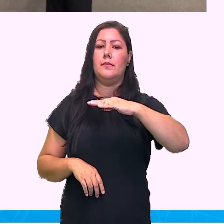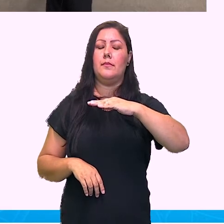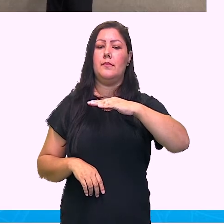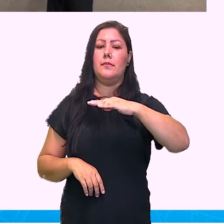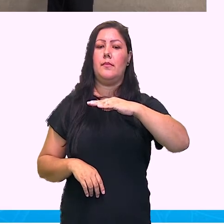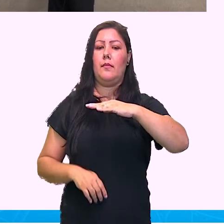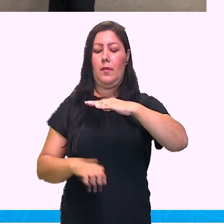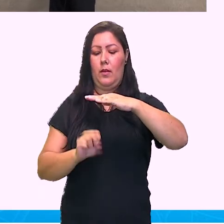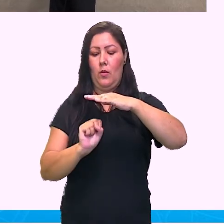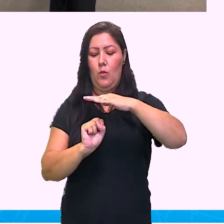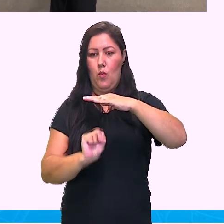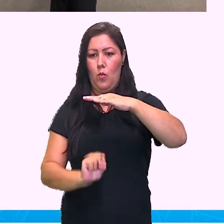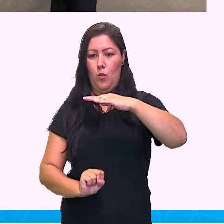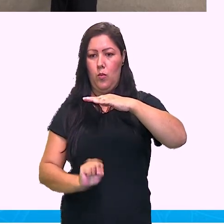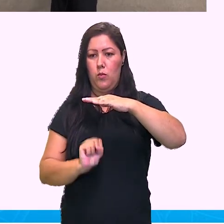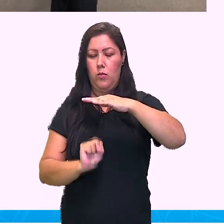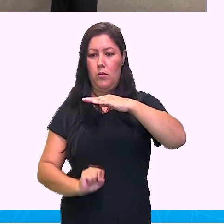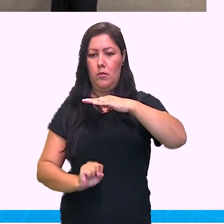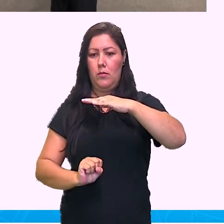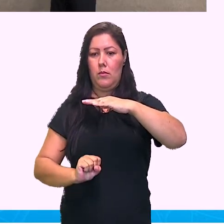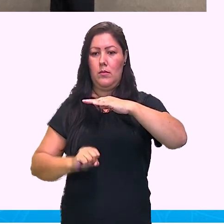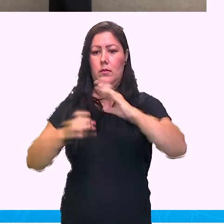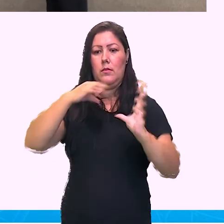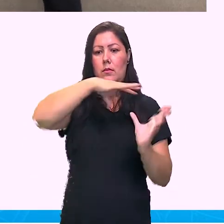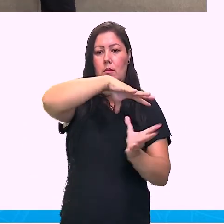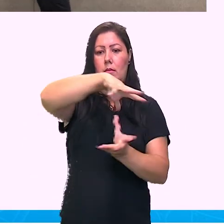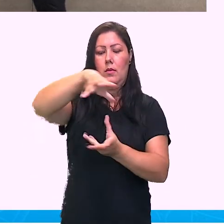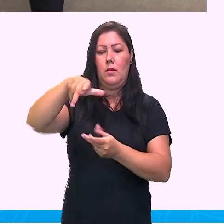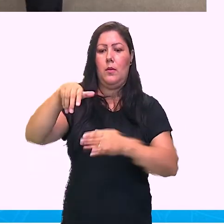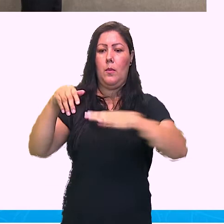e hemisfério sul.